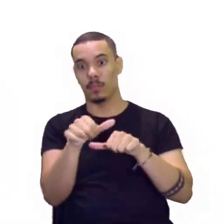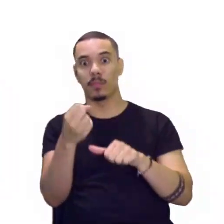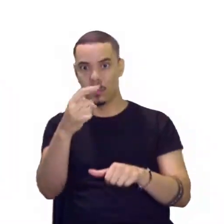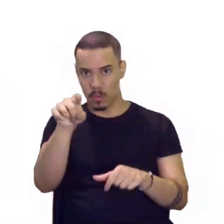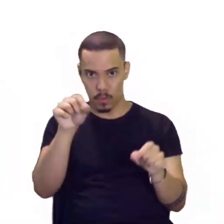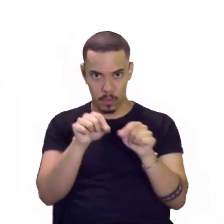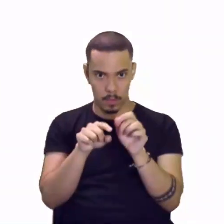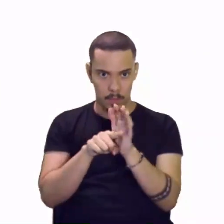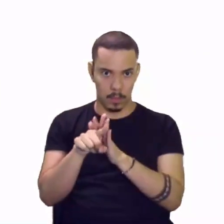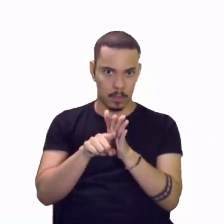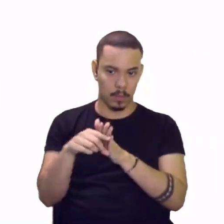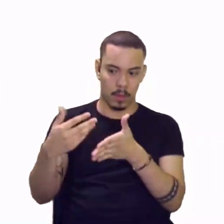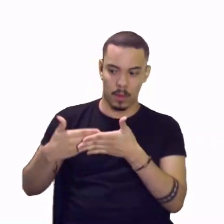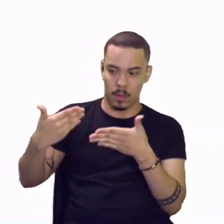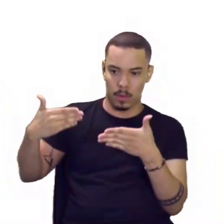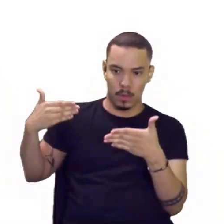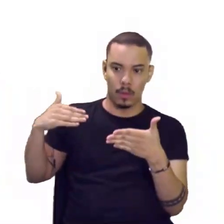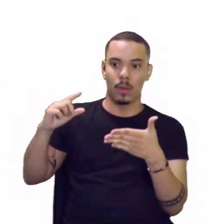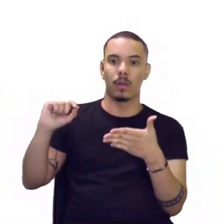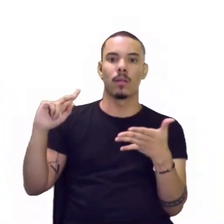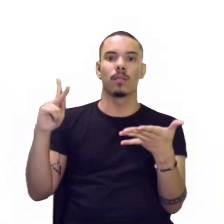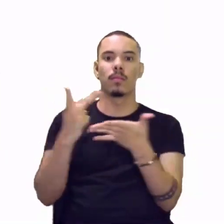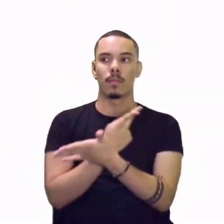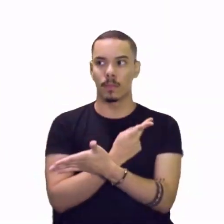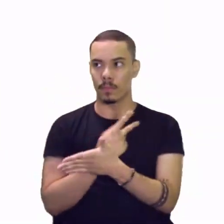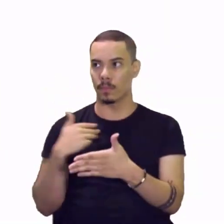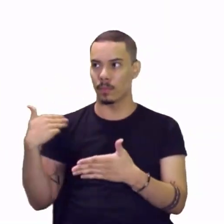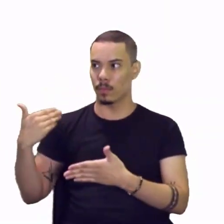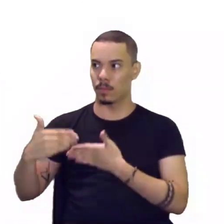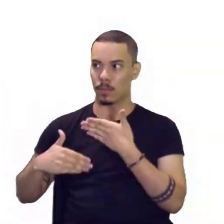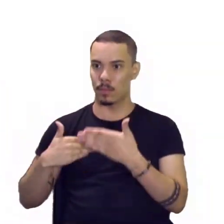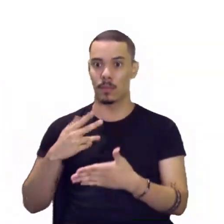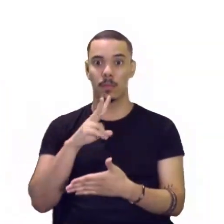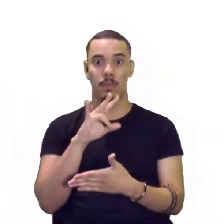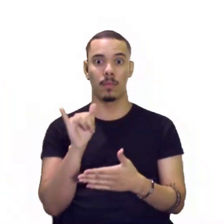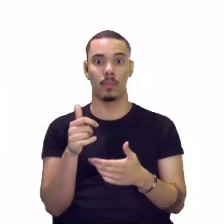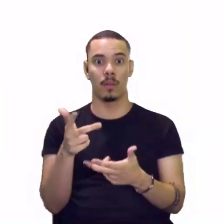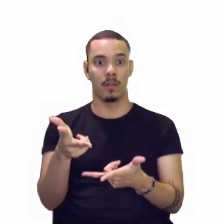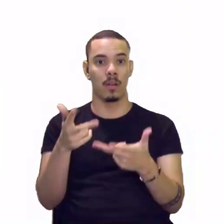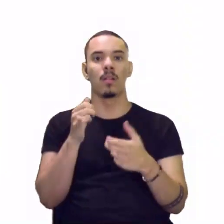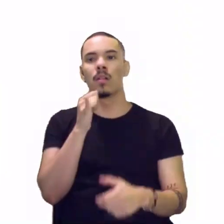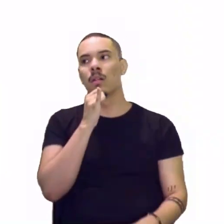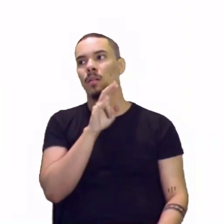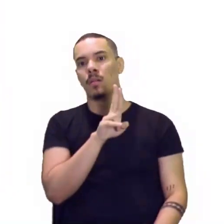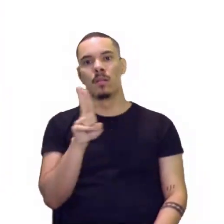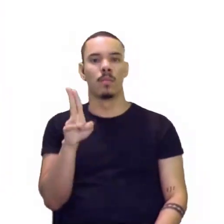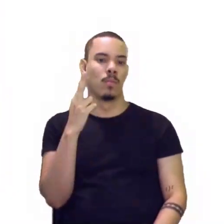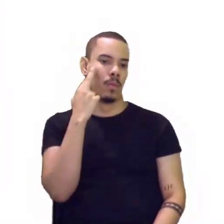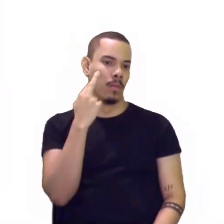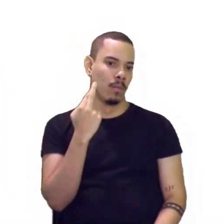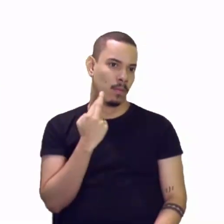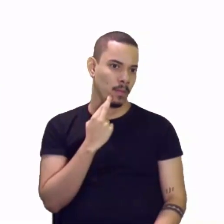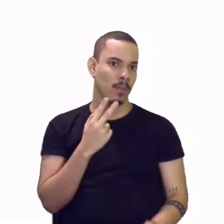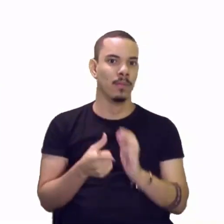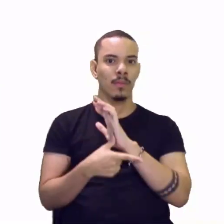for pesquisar regionalizações do passado, ele vai verificar, por exemplo, lá o nome de Rondônia como Território Federal de Rondônia, até na